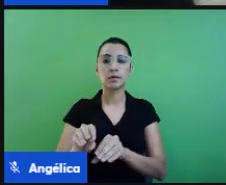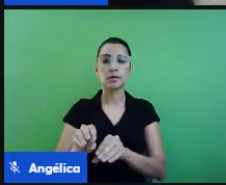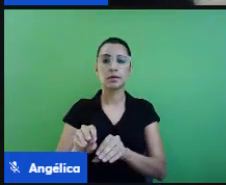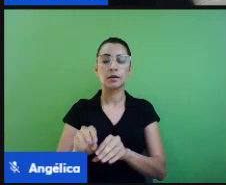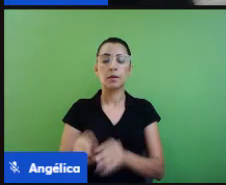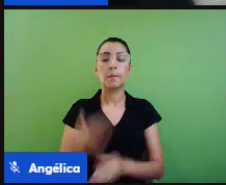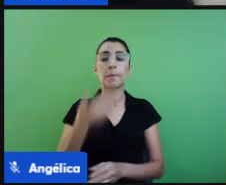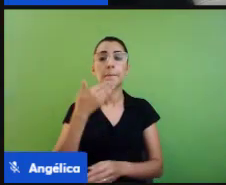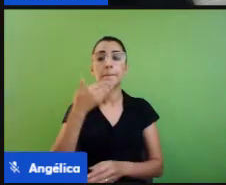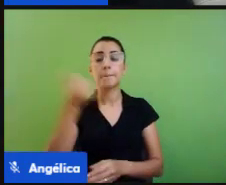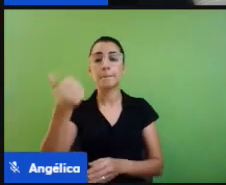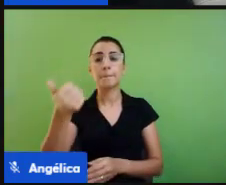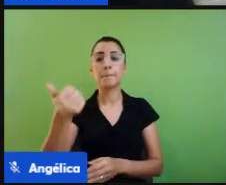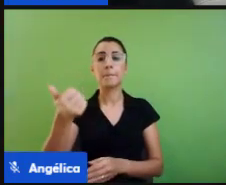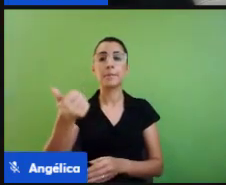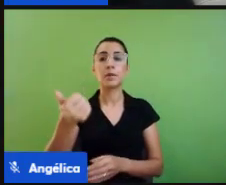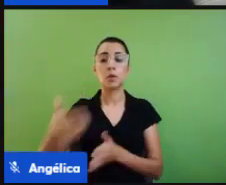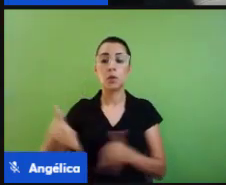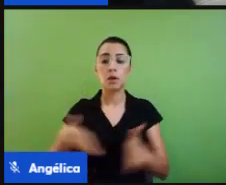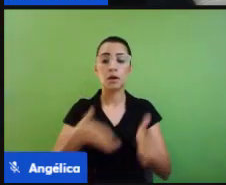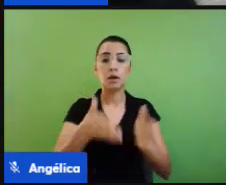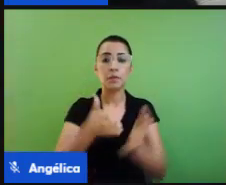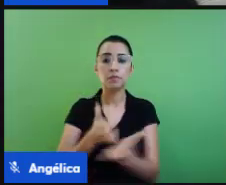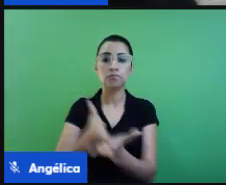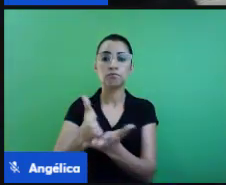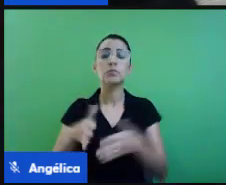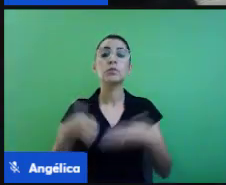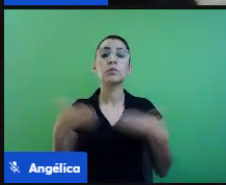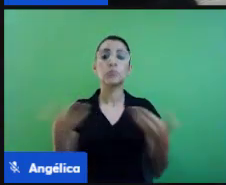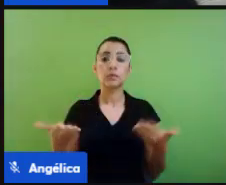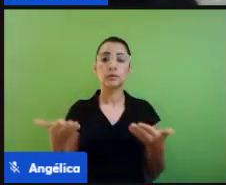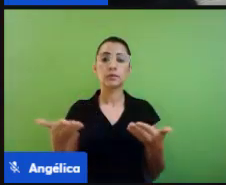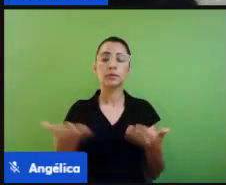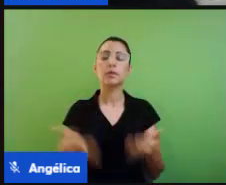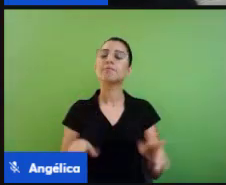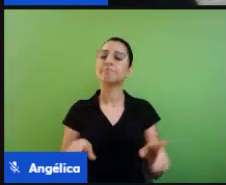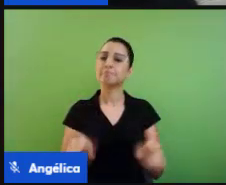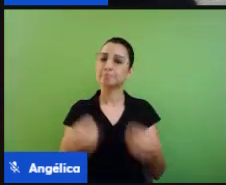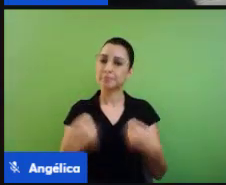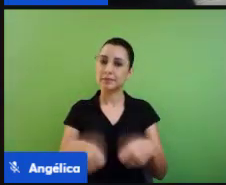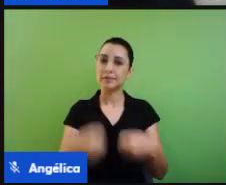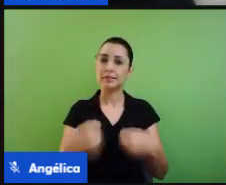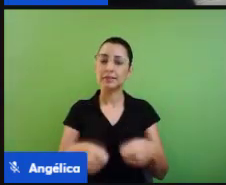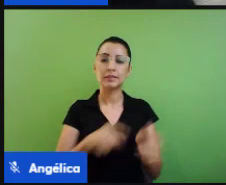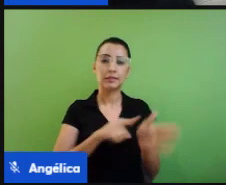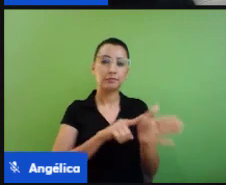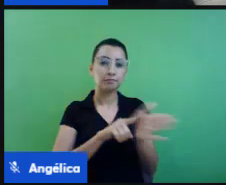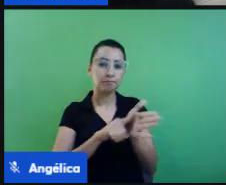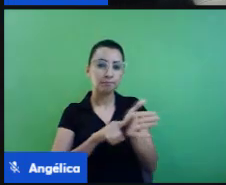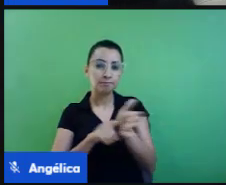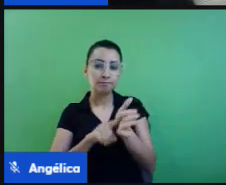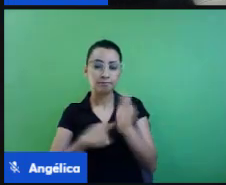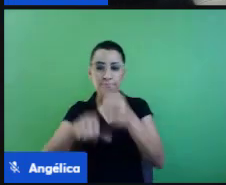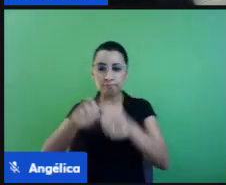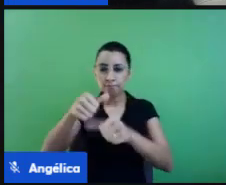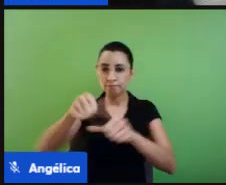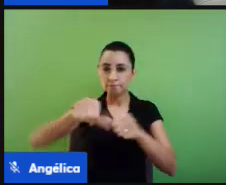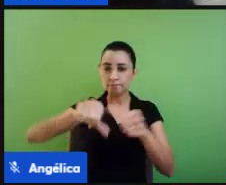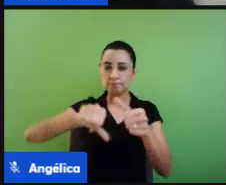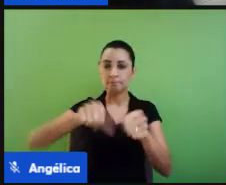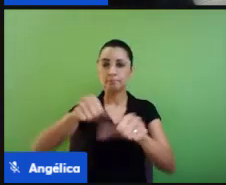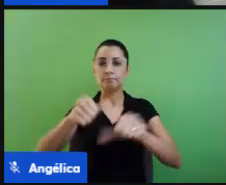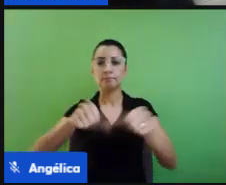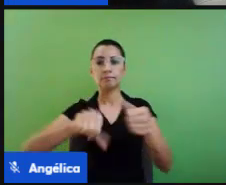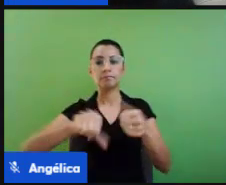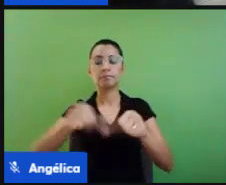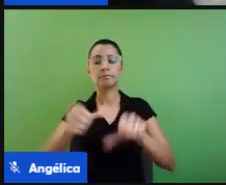melhor caminho a seguir. Então, a sondagem inicial é de fundamental importância